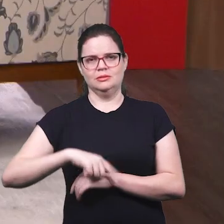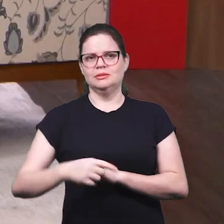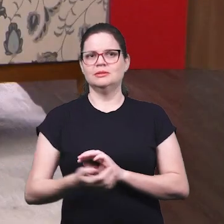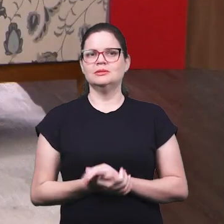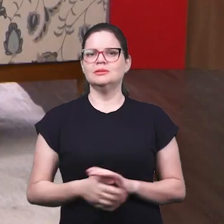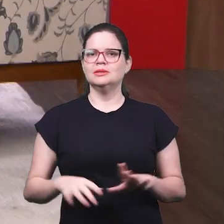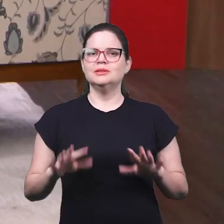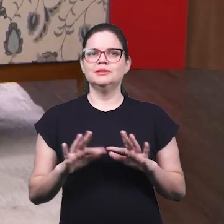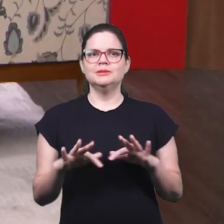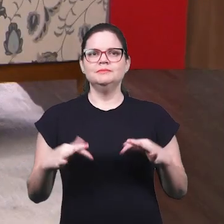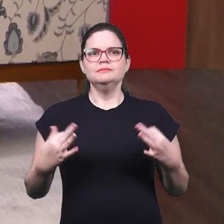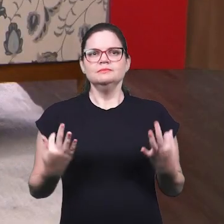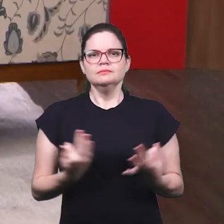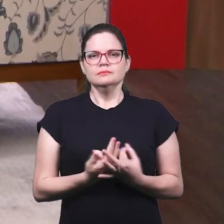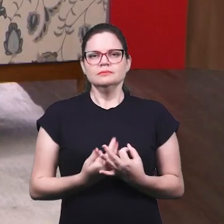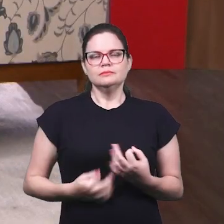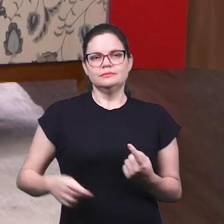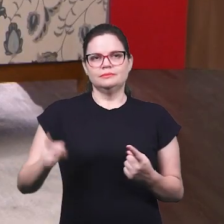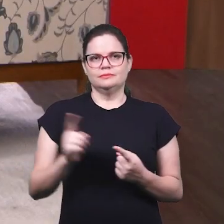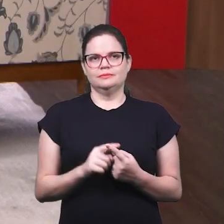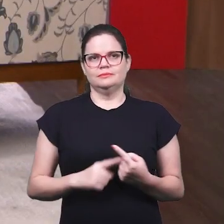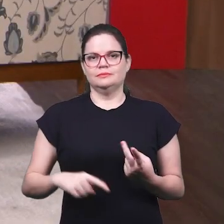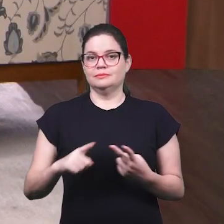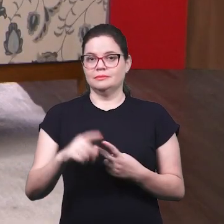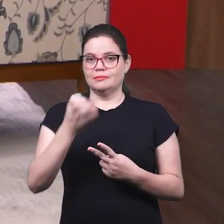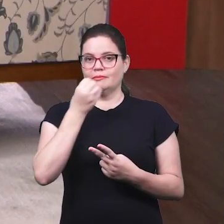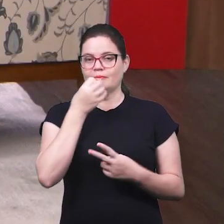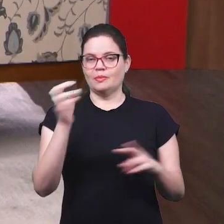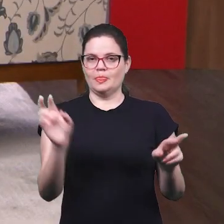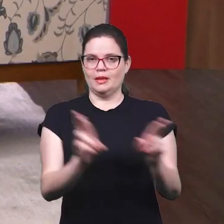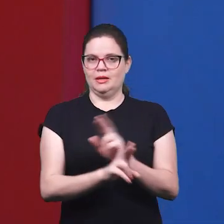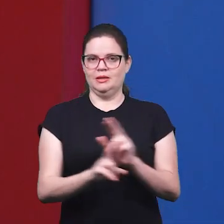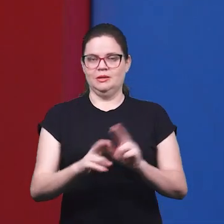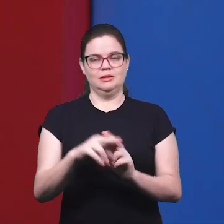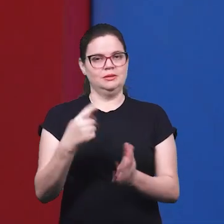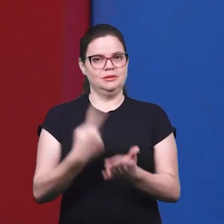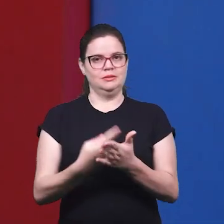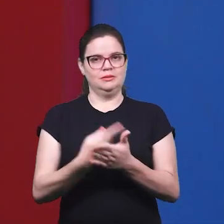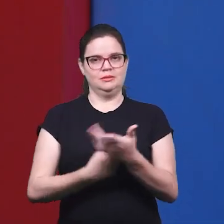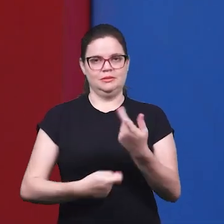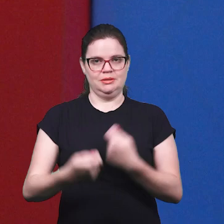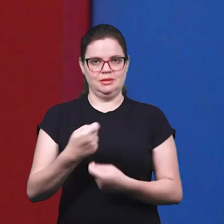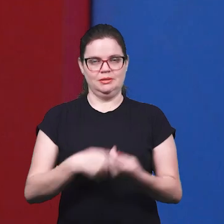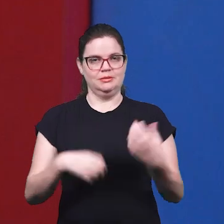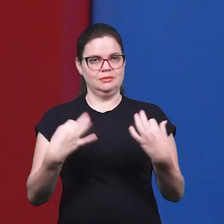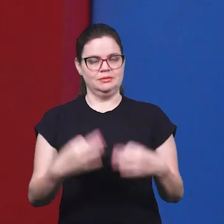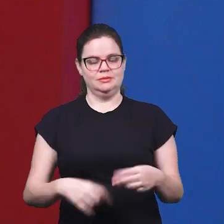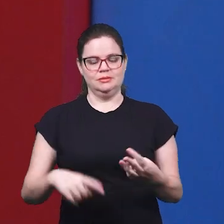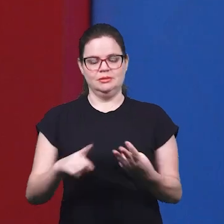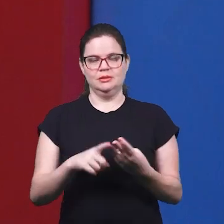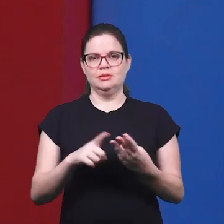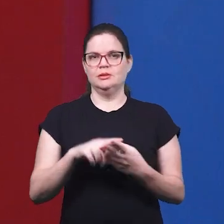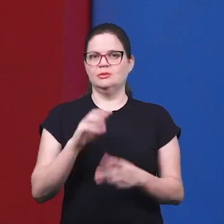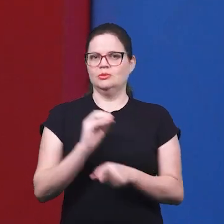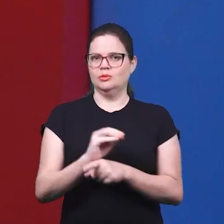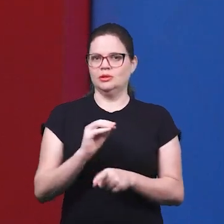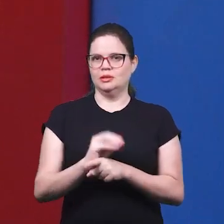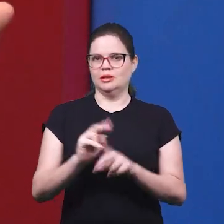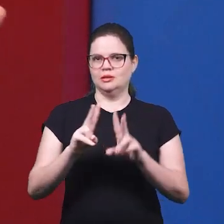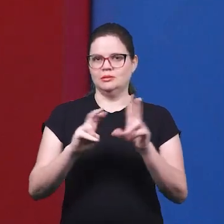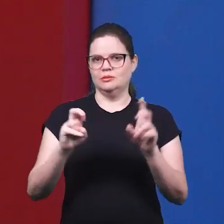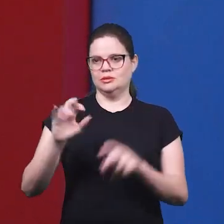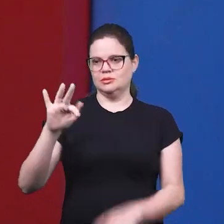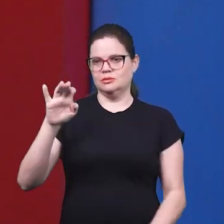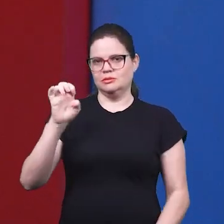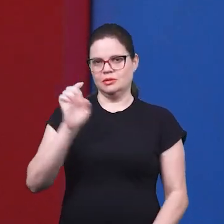Então família. Família é bem importante. O bom relacionamento para os negócios, né? O cuidado com a fé,